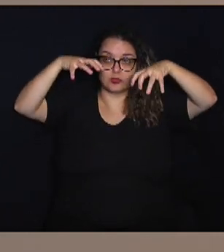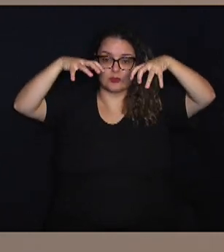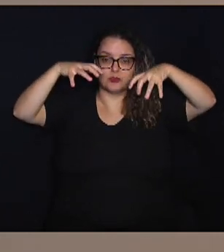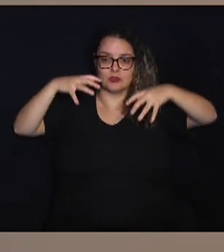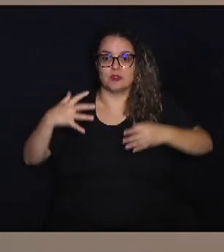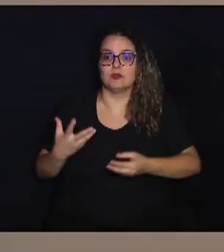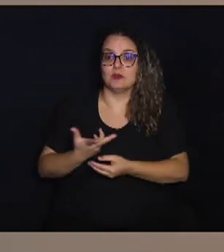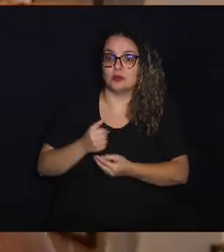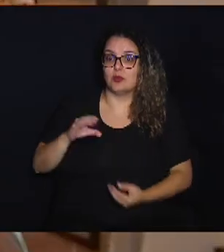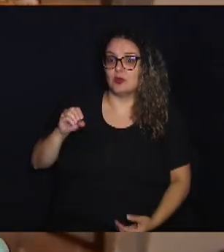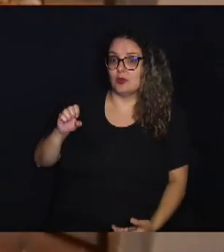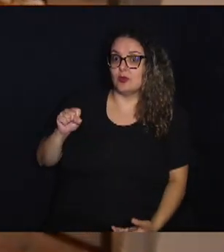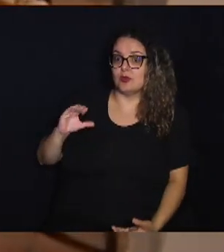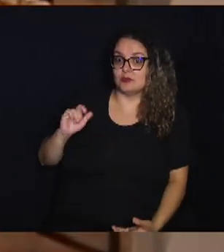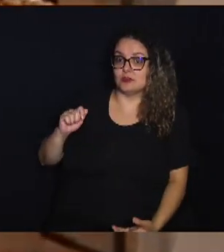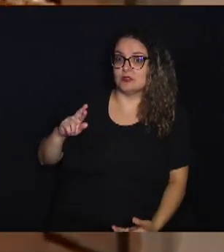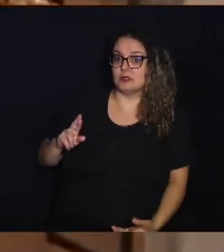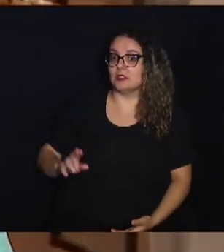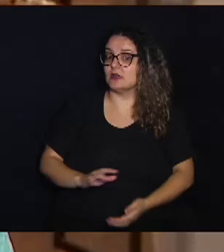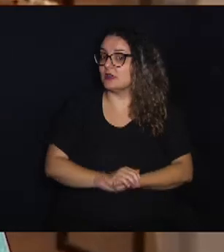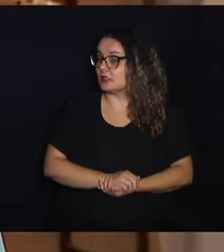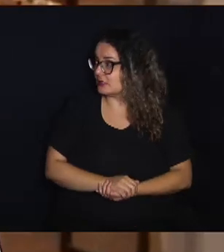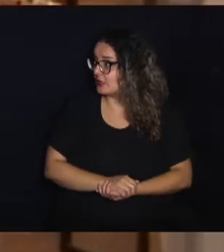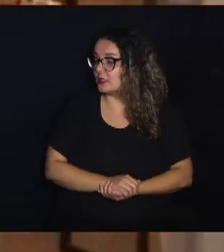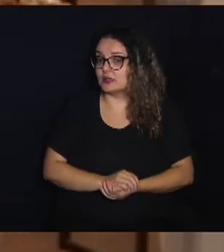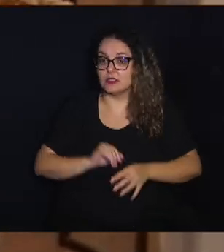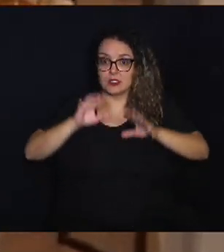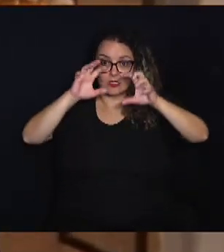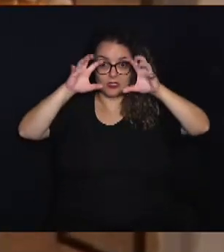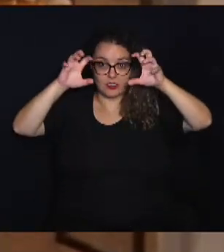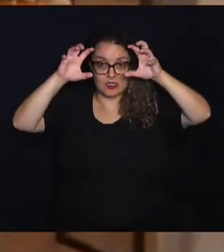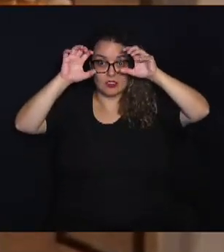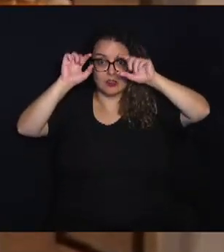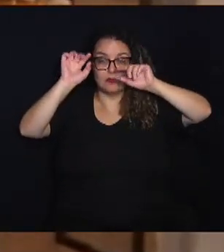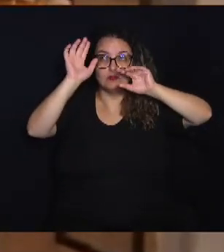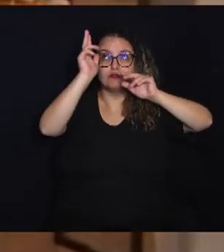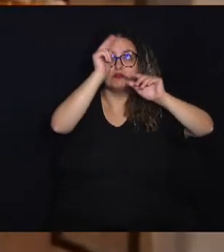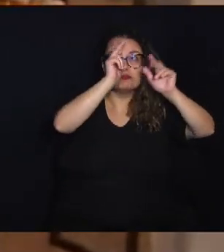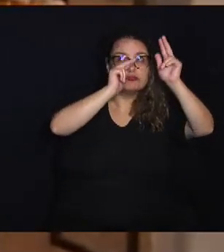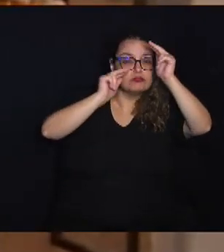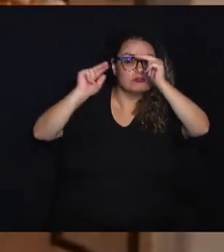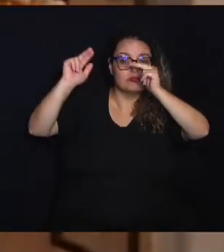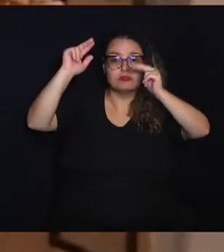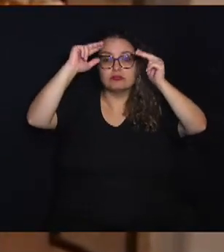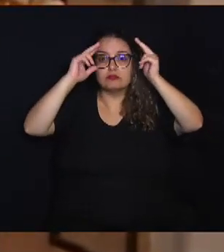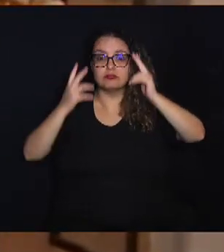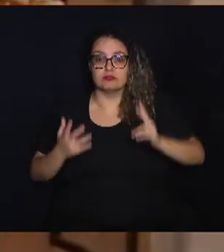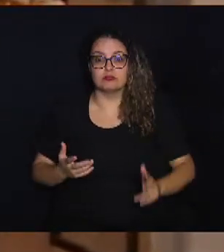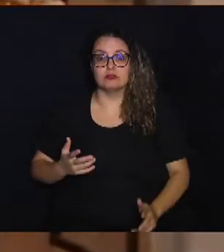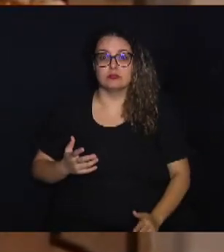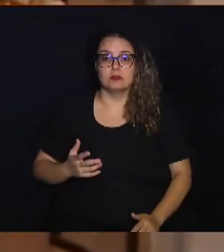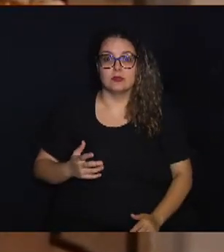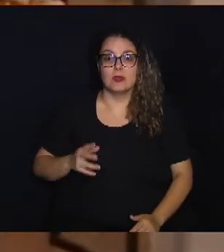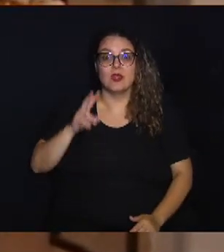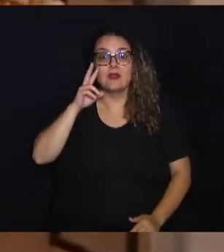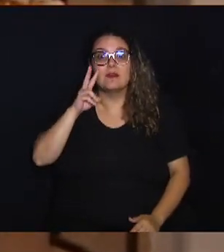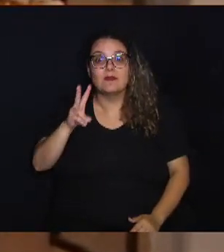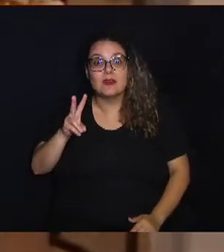artista Oscar Otsuka. Nuvem, de desenho, vejo figura de pessoa